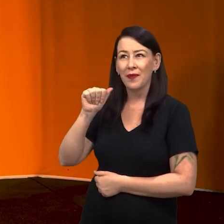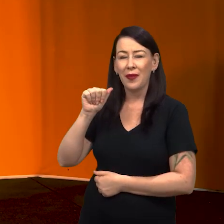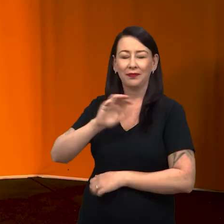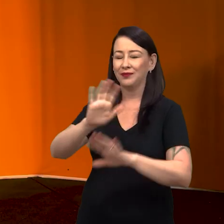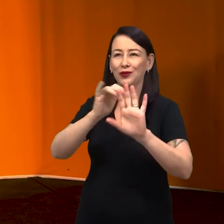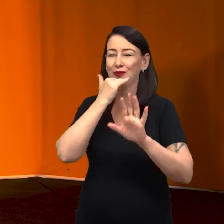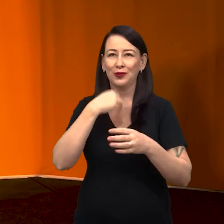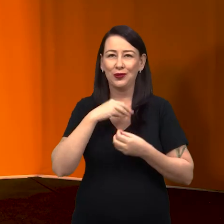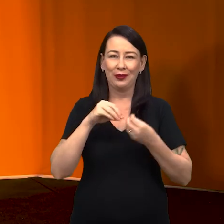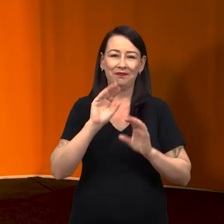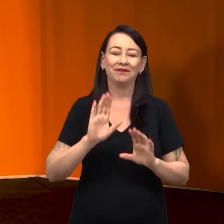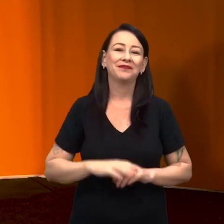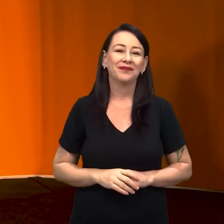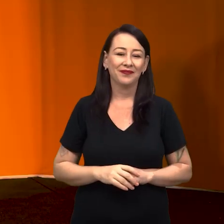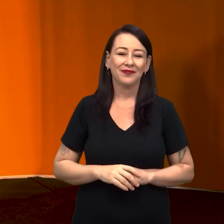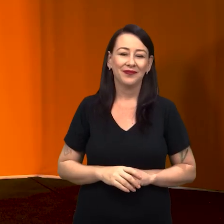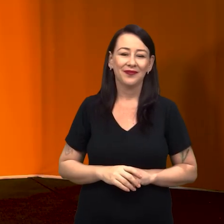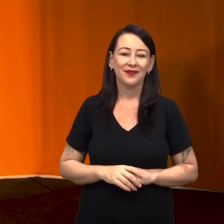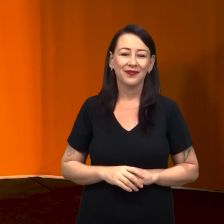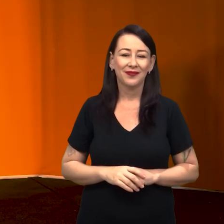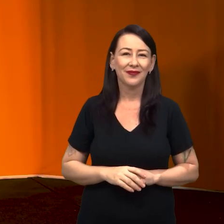Maria Ixi, já misturei as duas.